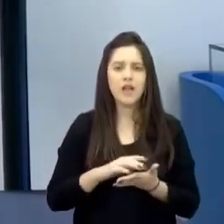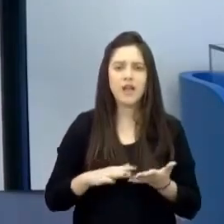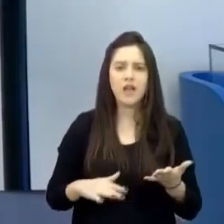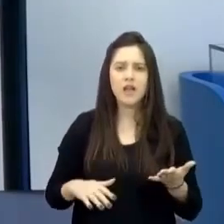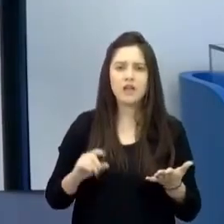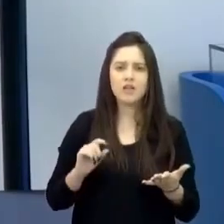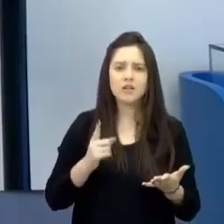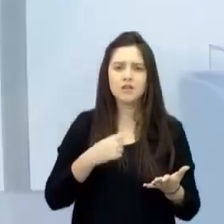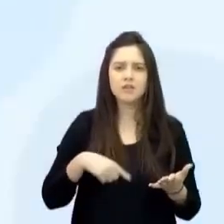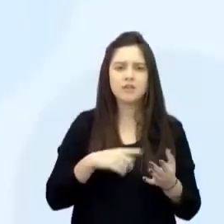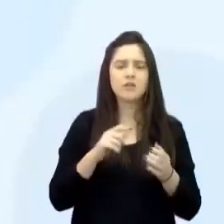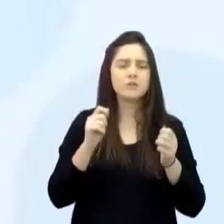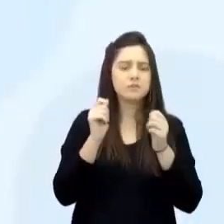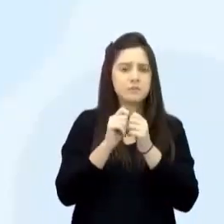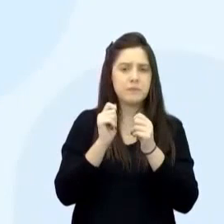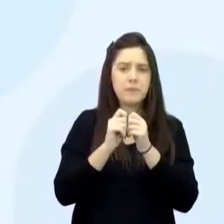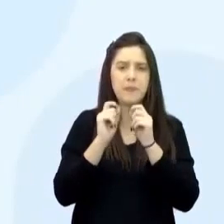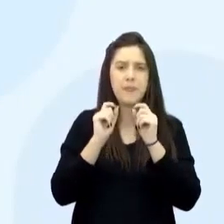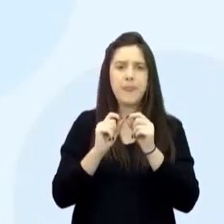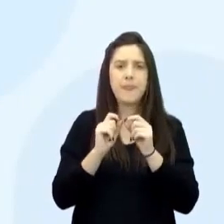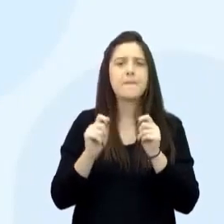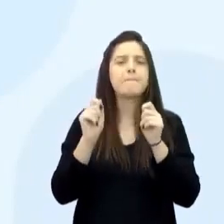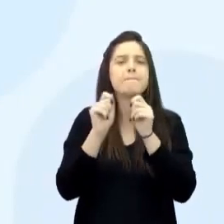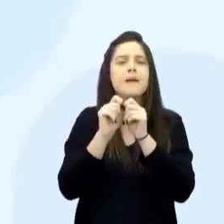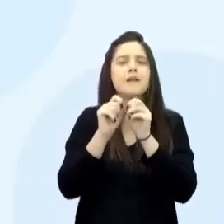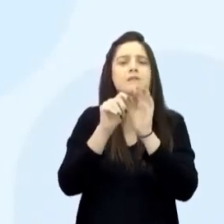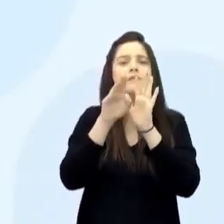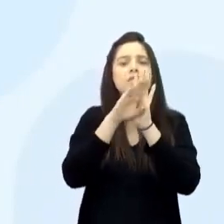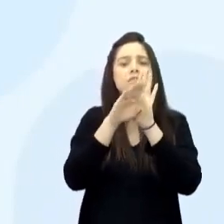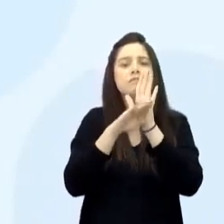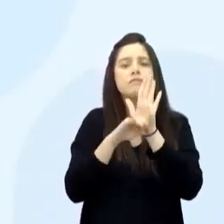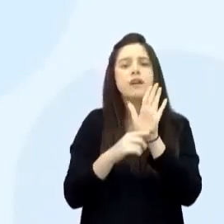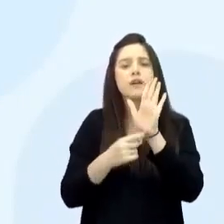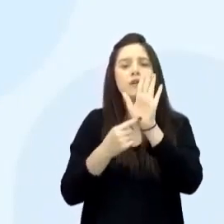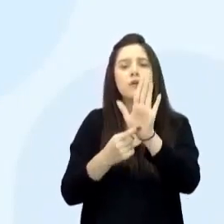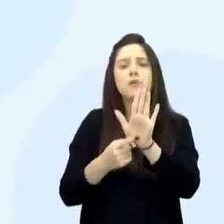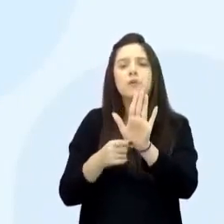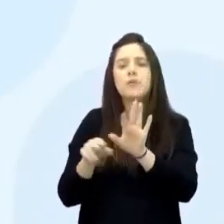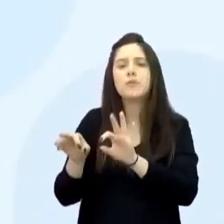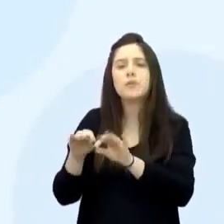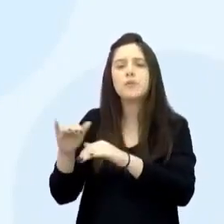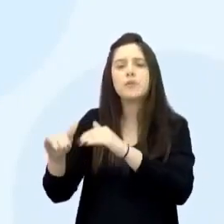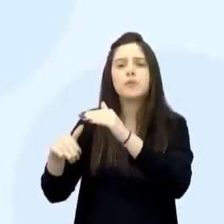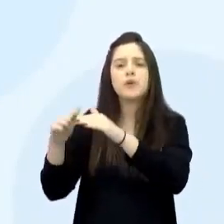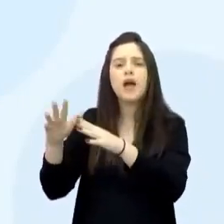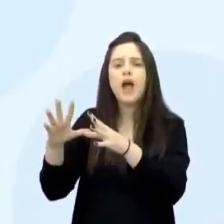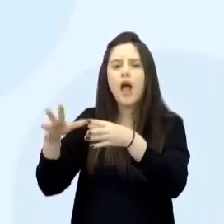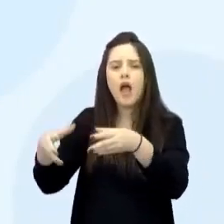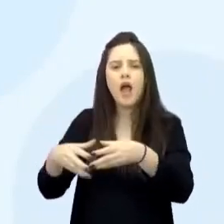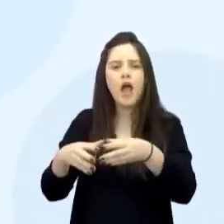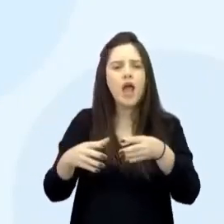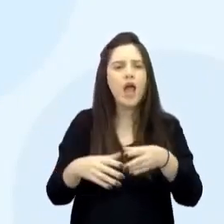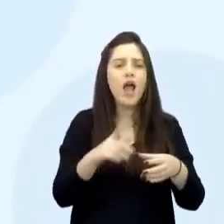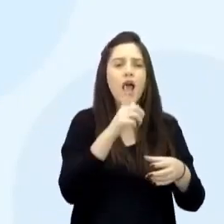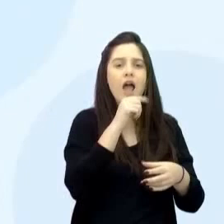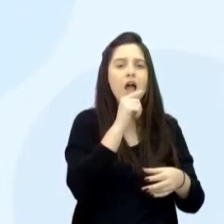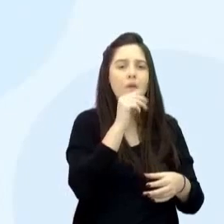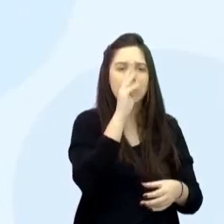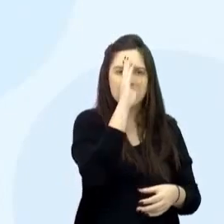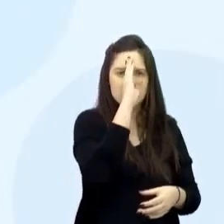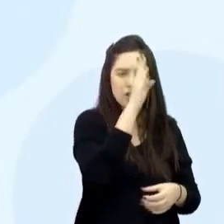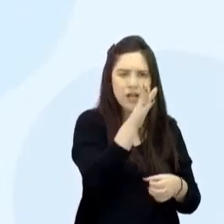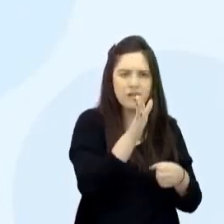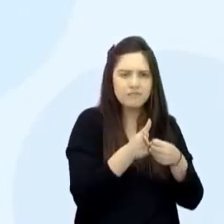né, para que nós possamos fazer. Faça um esquema representando o processo de agregação de água direta e